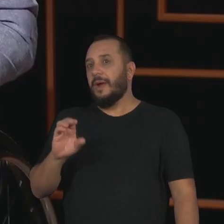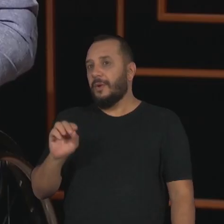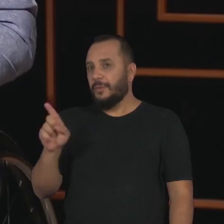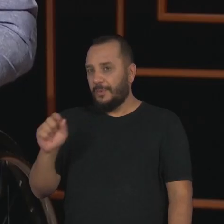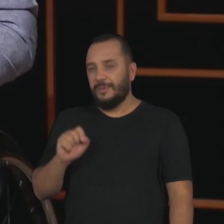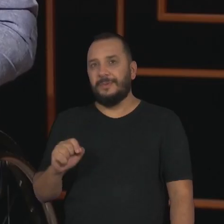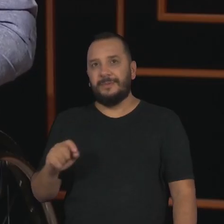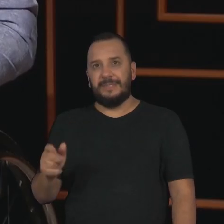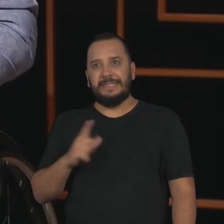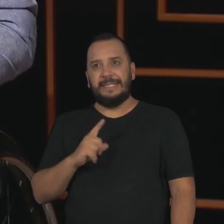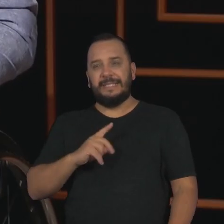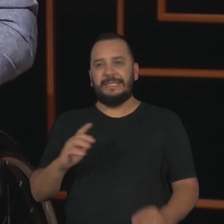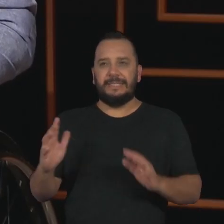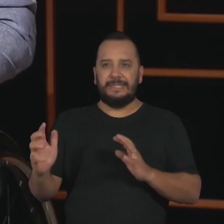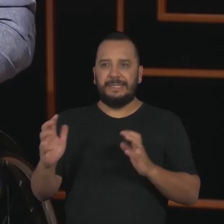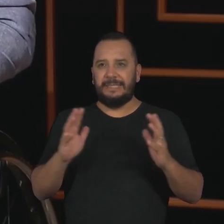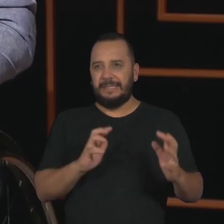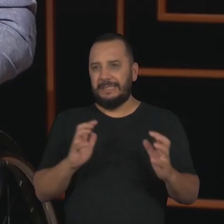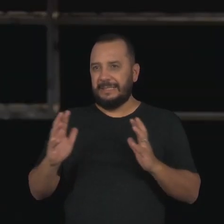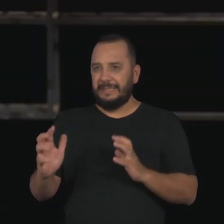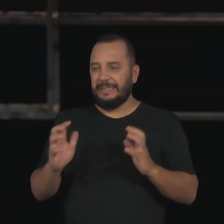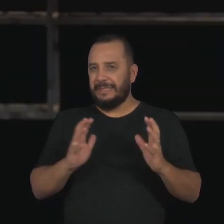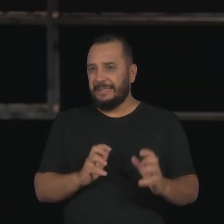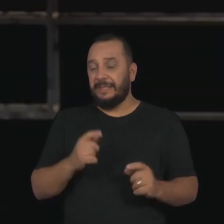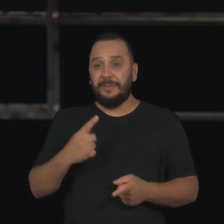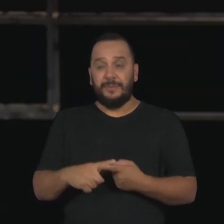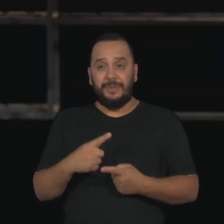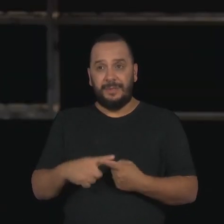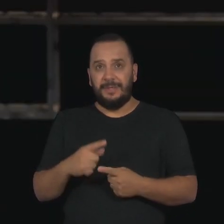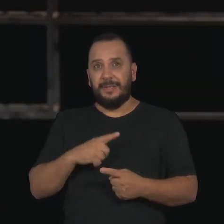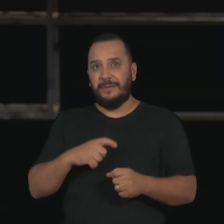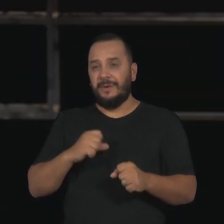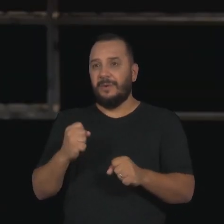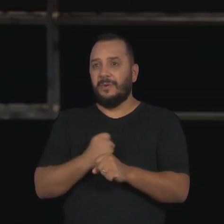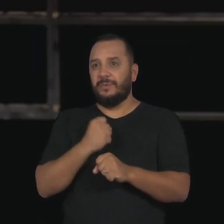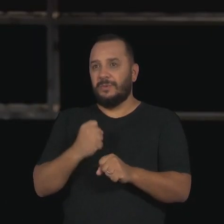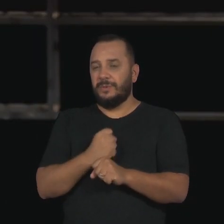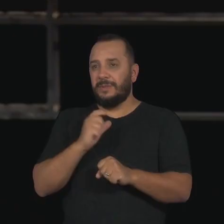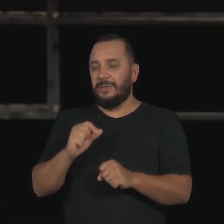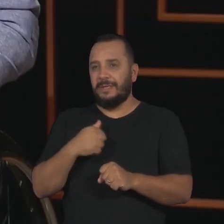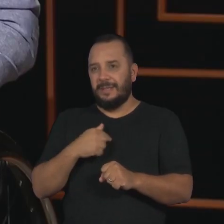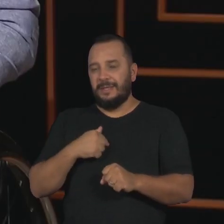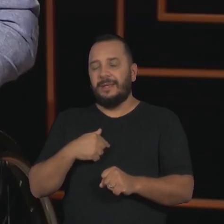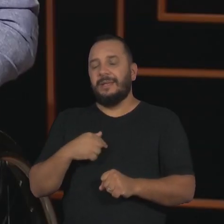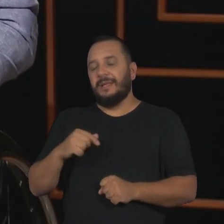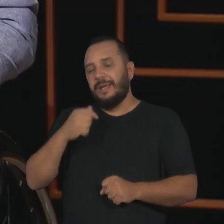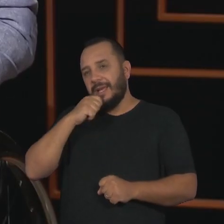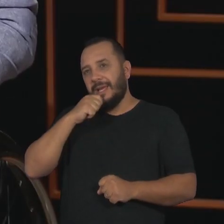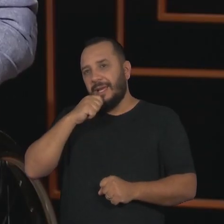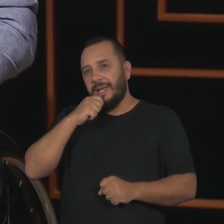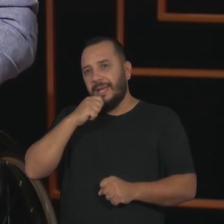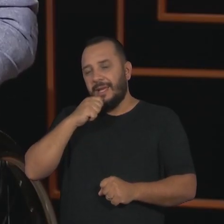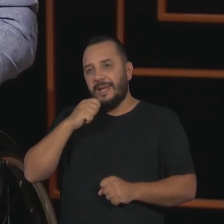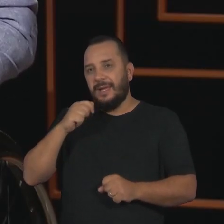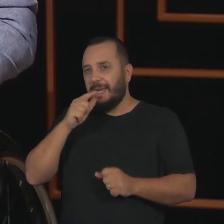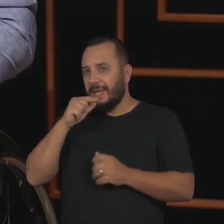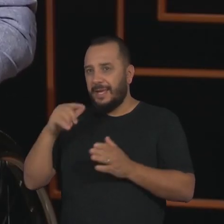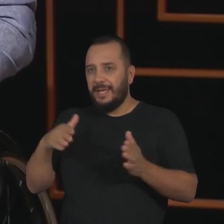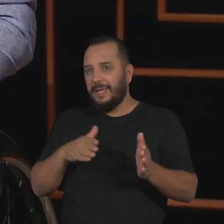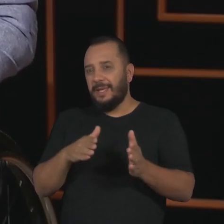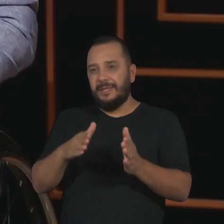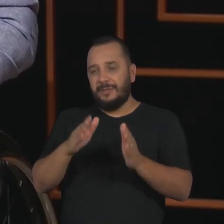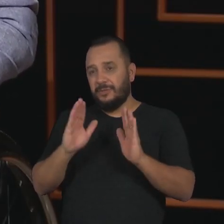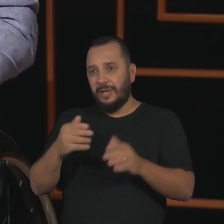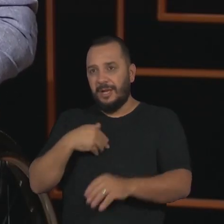numa briga, porque estava sendo feito a Rio Santos, aterraram polders